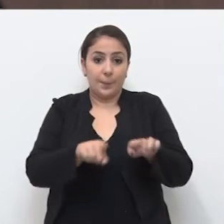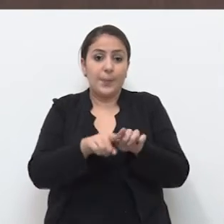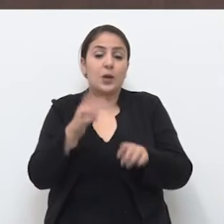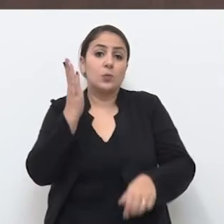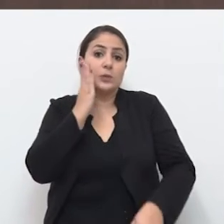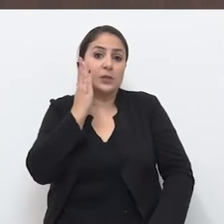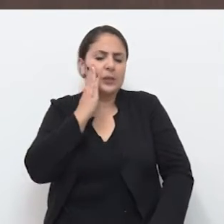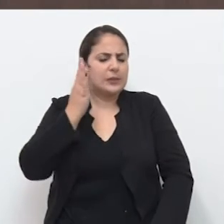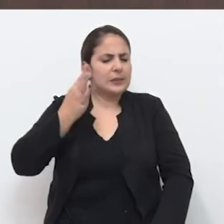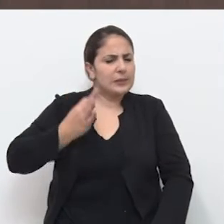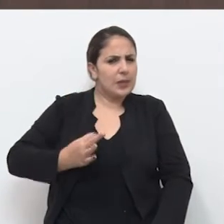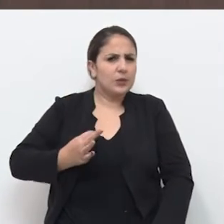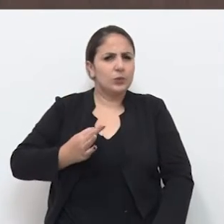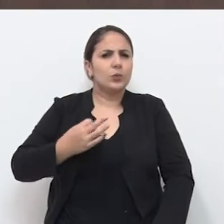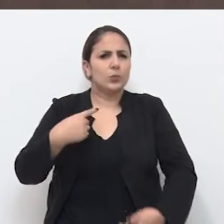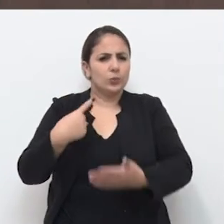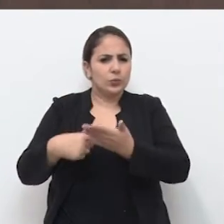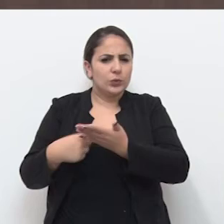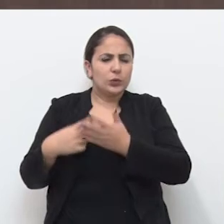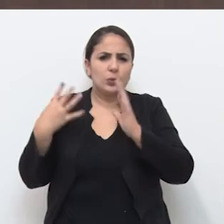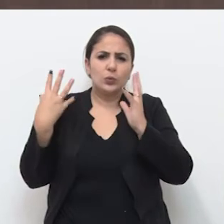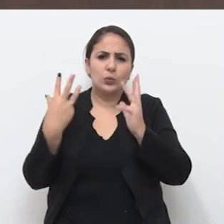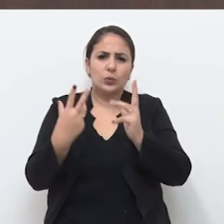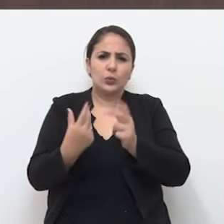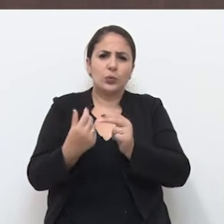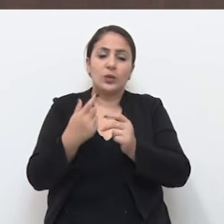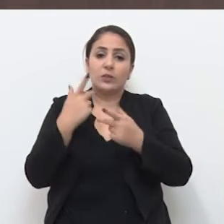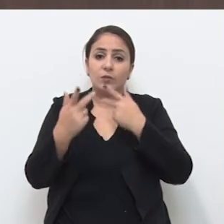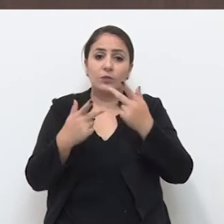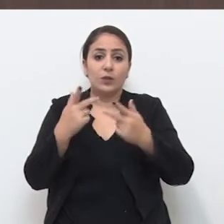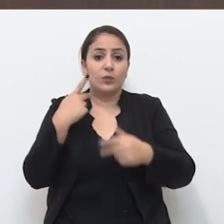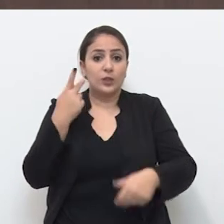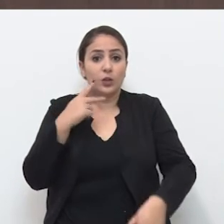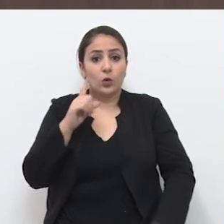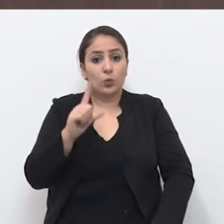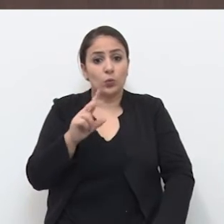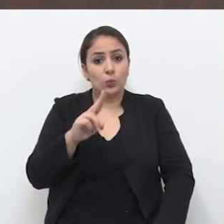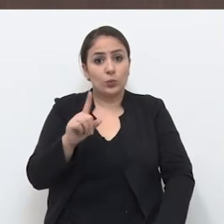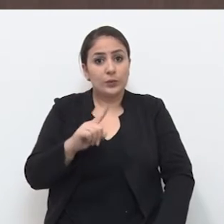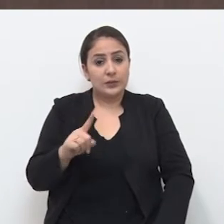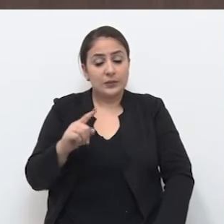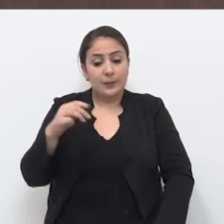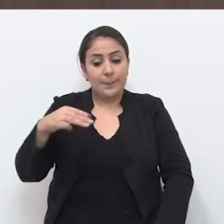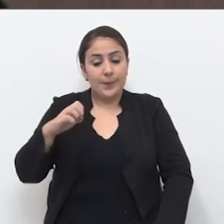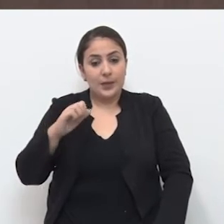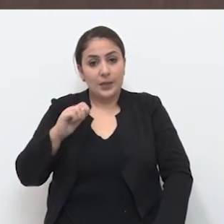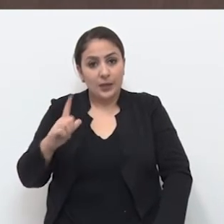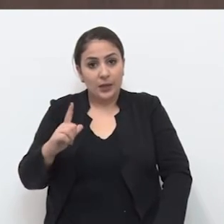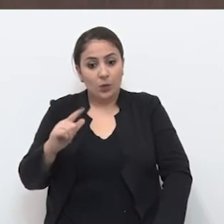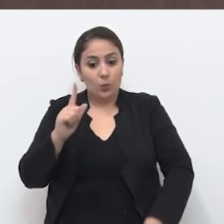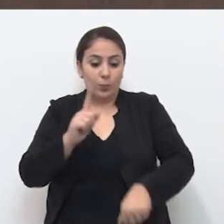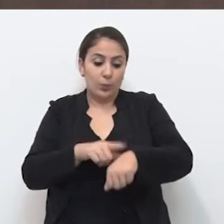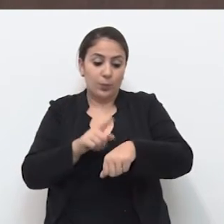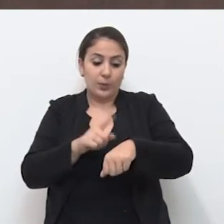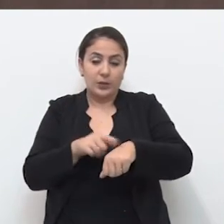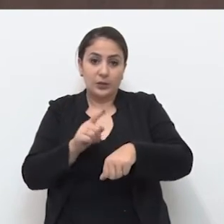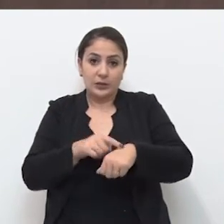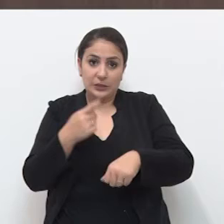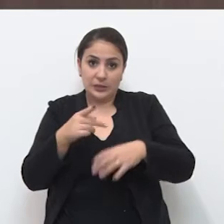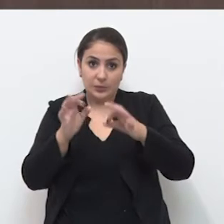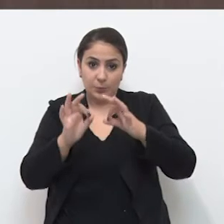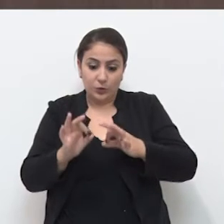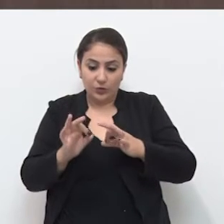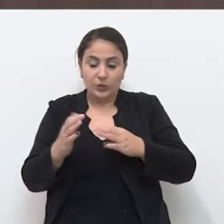tenho a certeza absoluta, e aí concordando com as palavras do vereador Luiz Miguel, que quando e no momento que